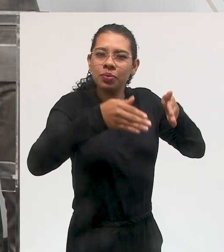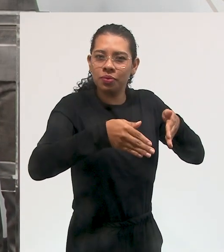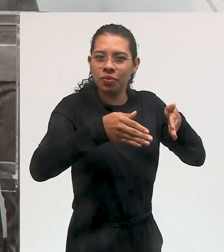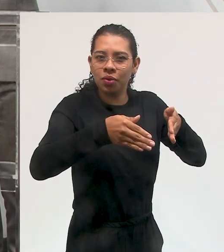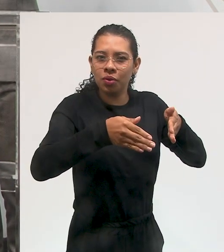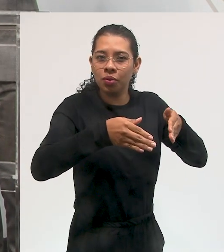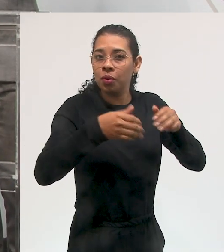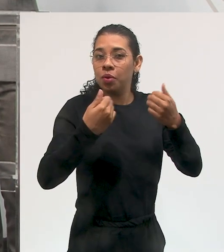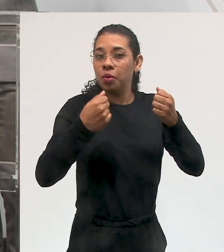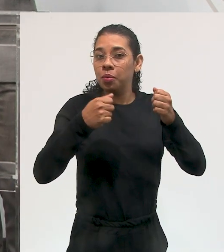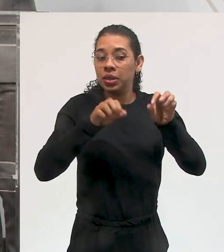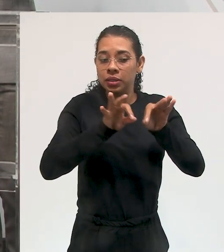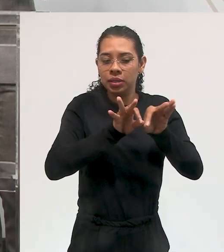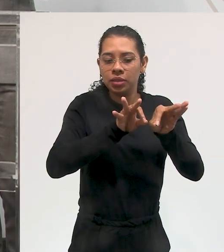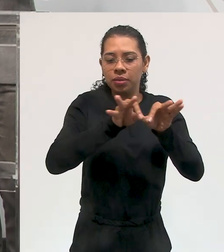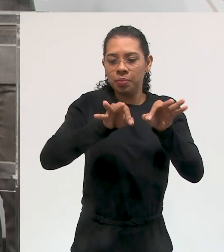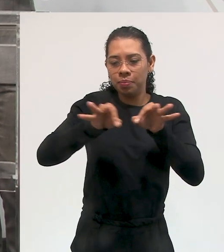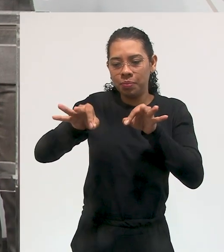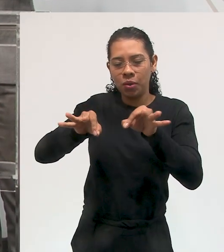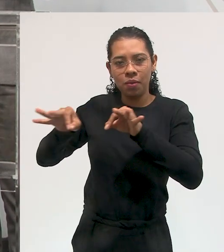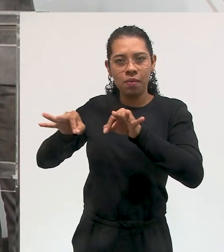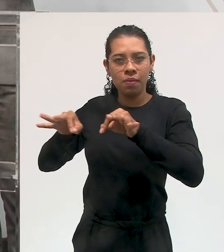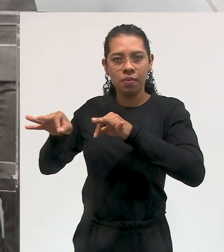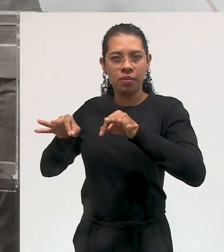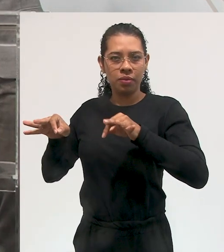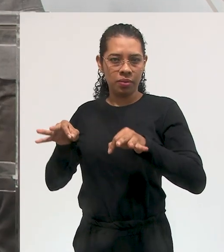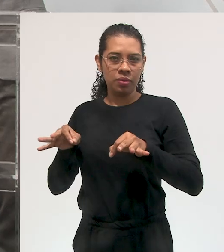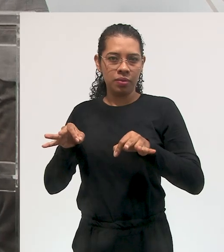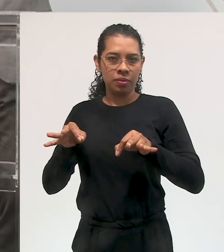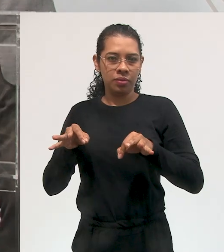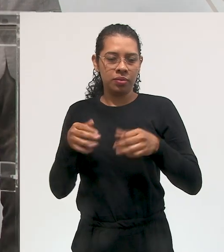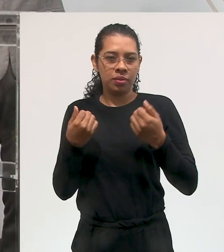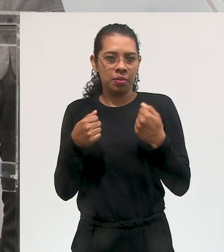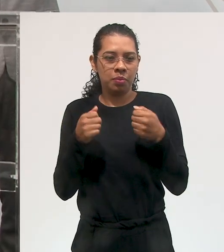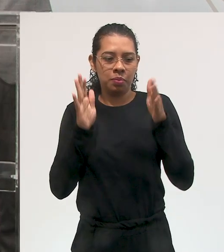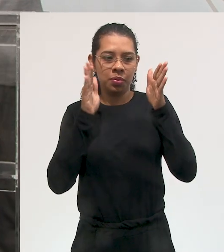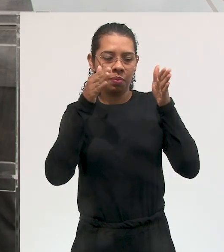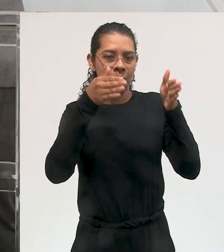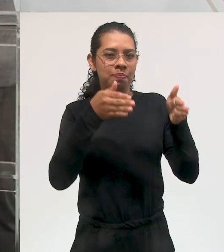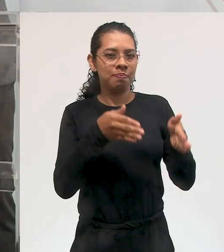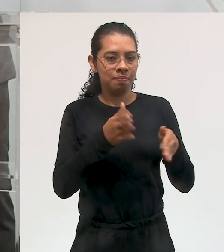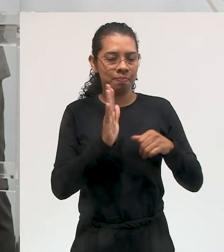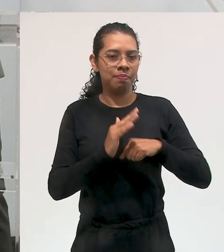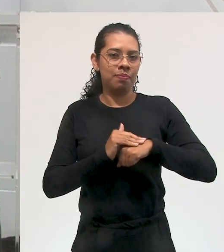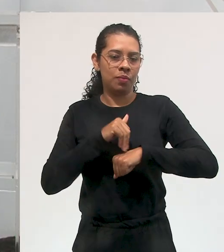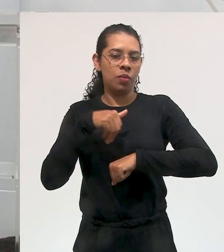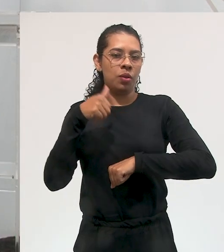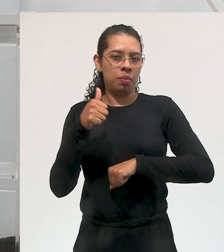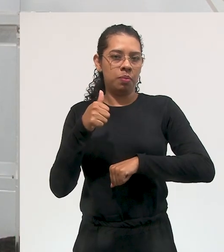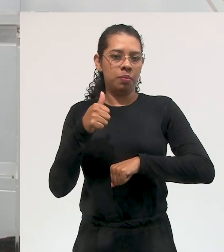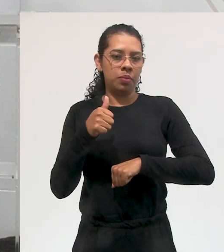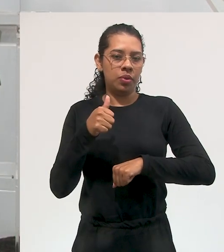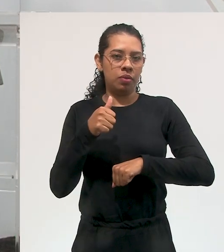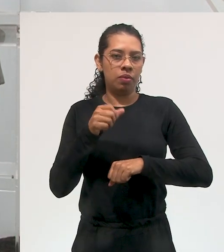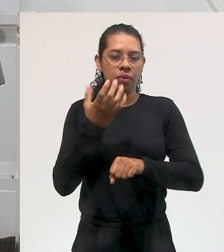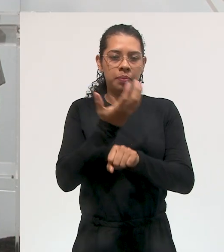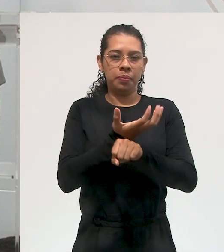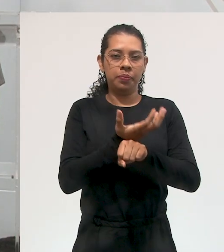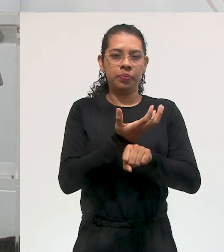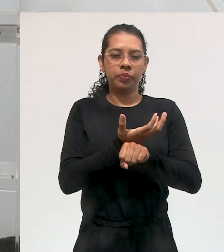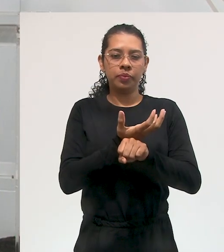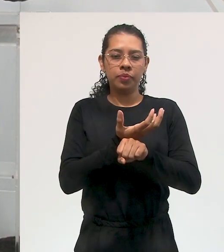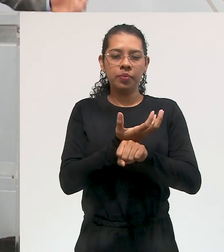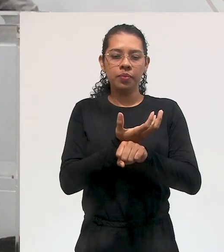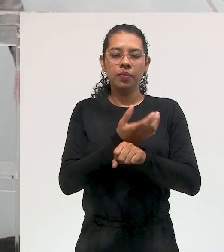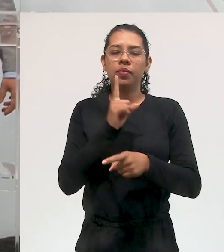específicos e a gente tem que tentar fazer essa separação, né? Uma coisa mais abrangente e uma coisa mais específica que a gente vai focar e